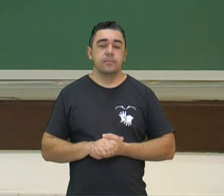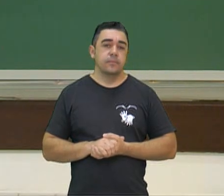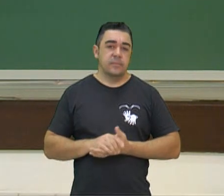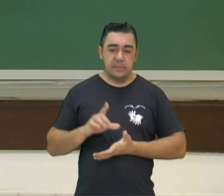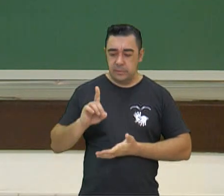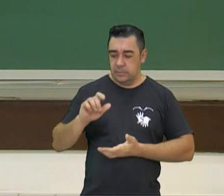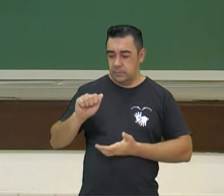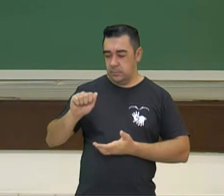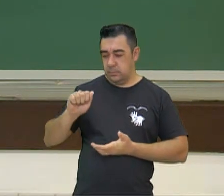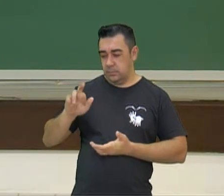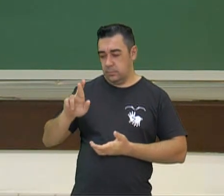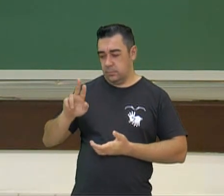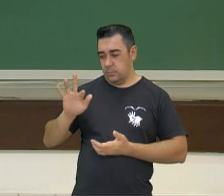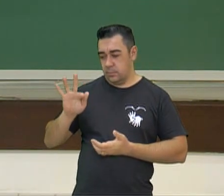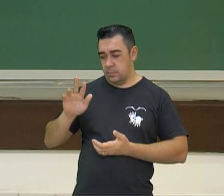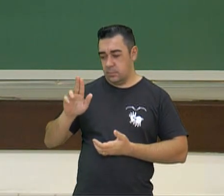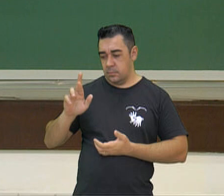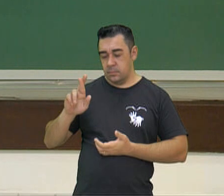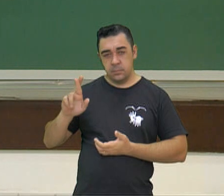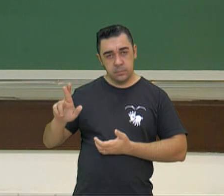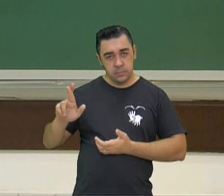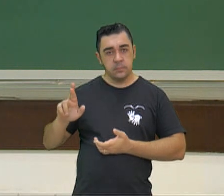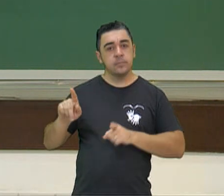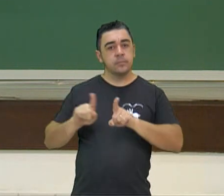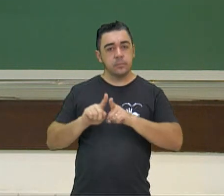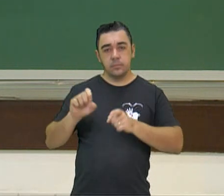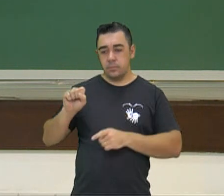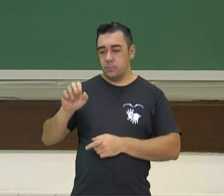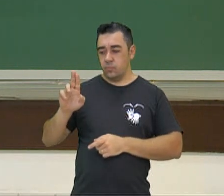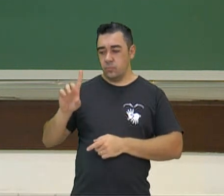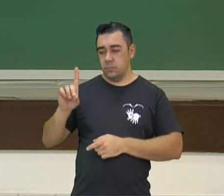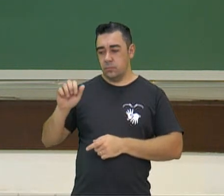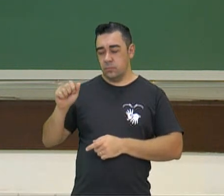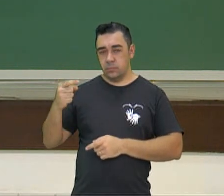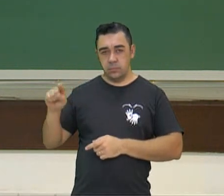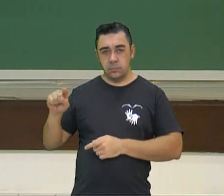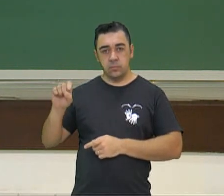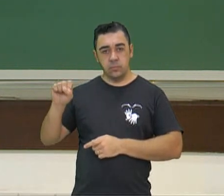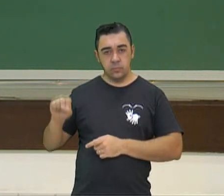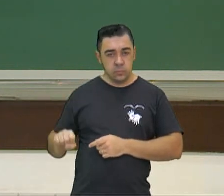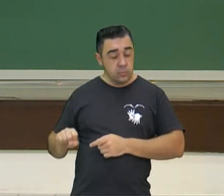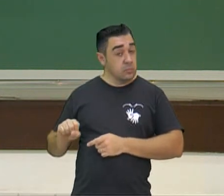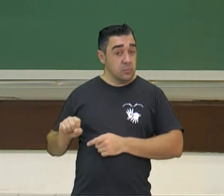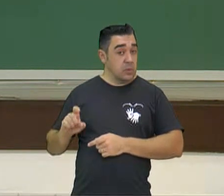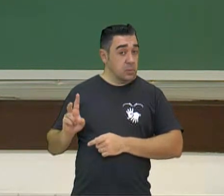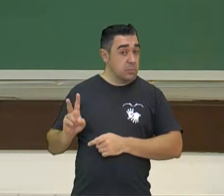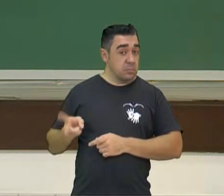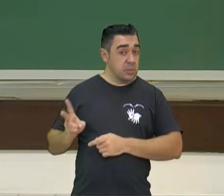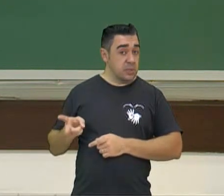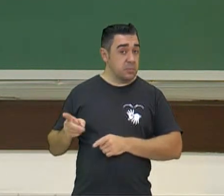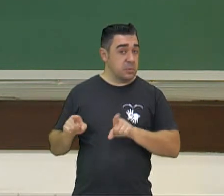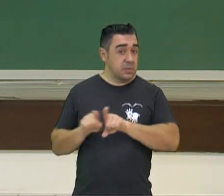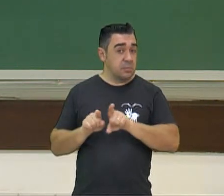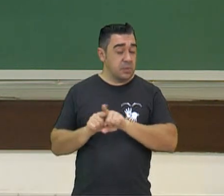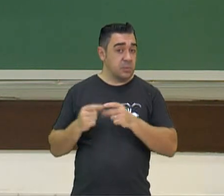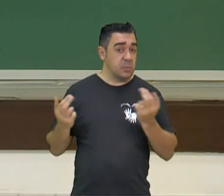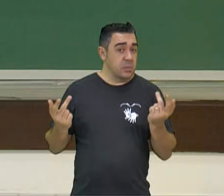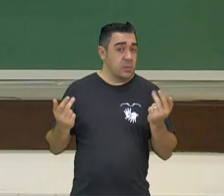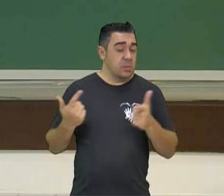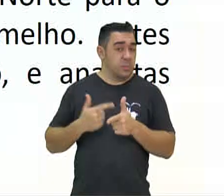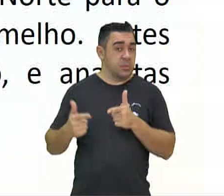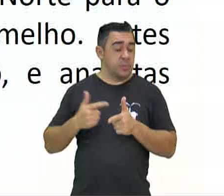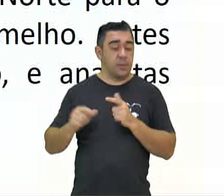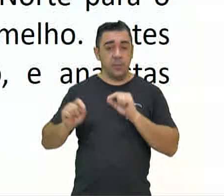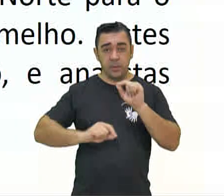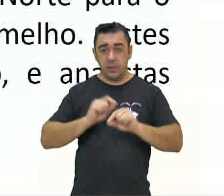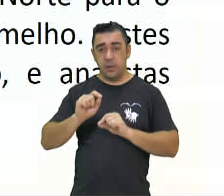Darfur e Sudão do Sul têm os mesmos motivos de conflito, tá?